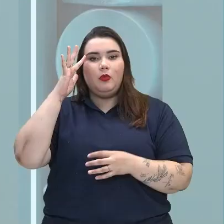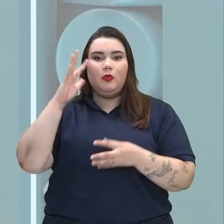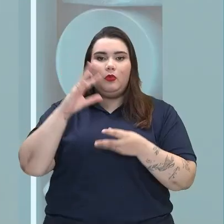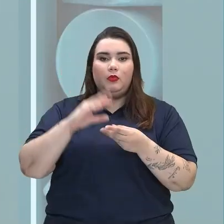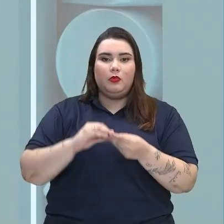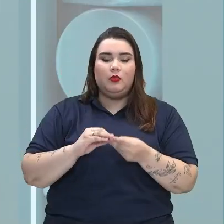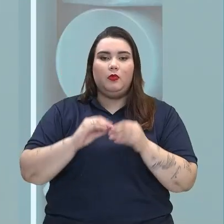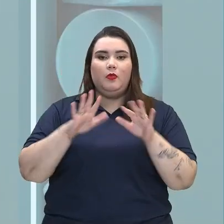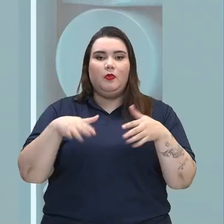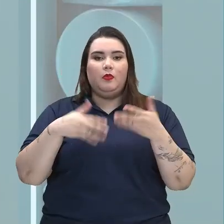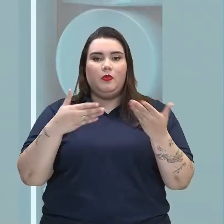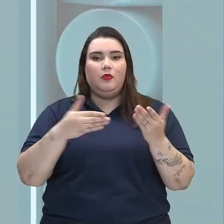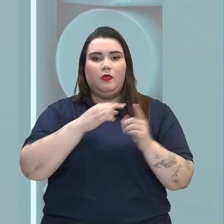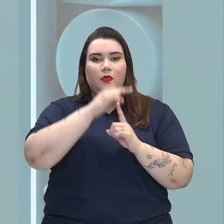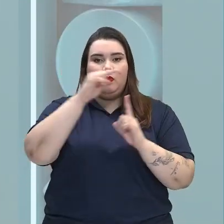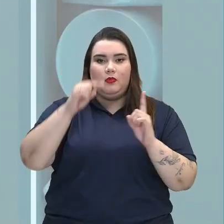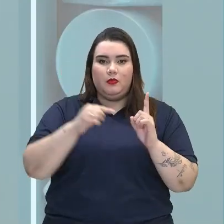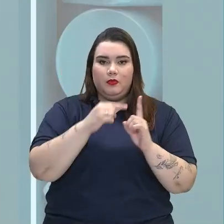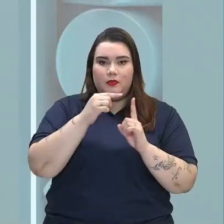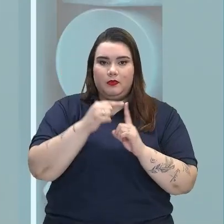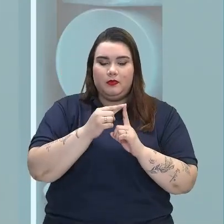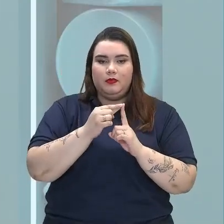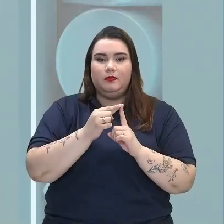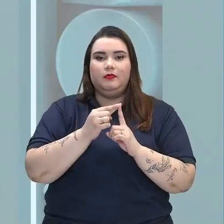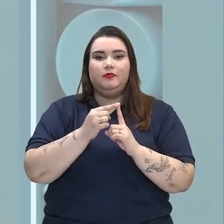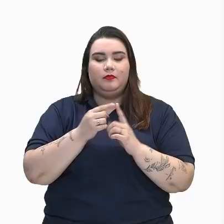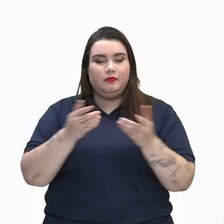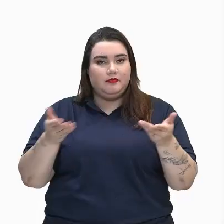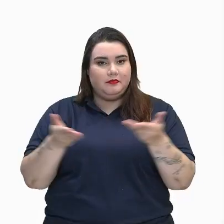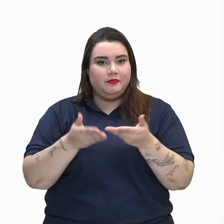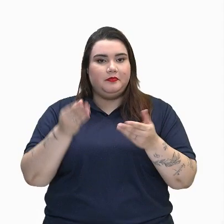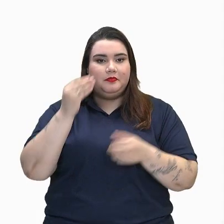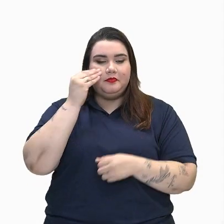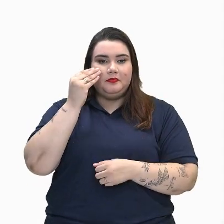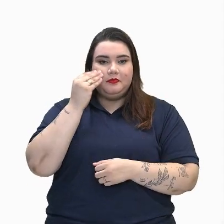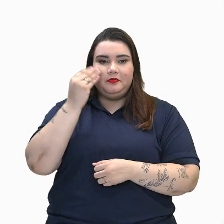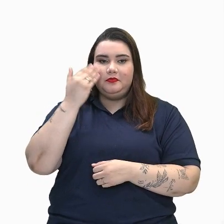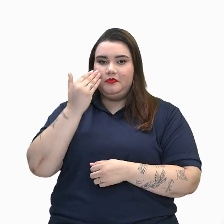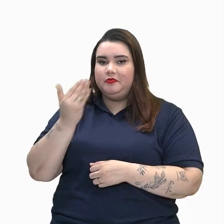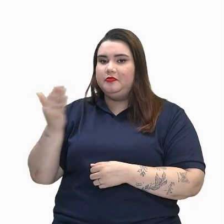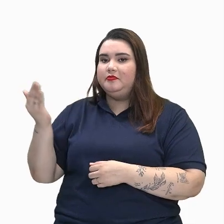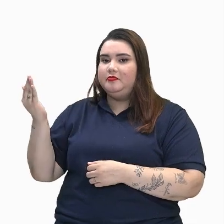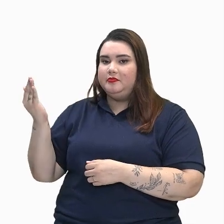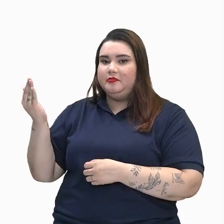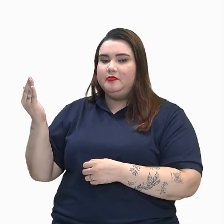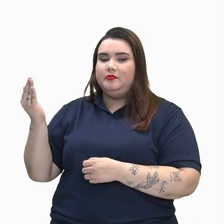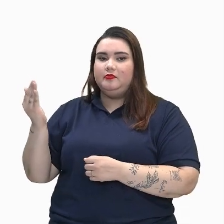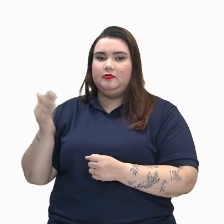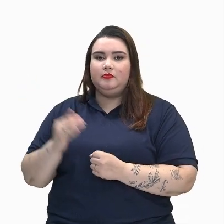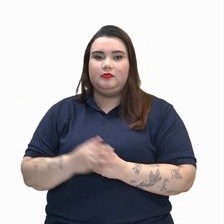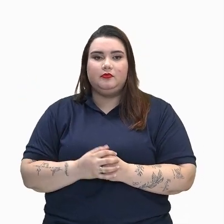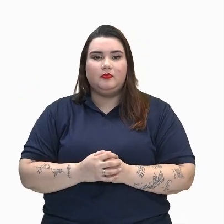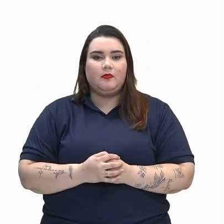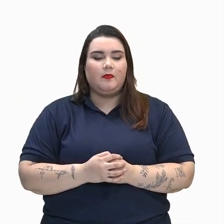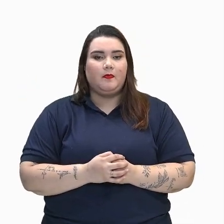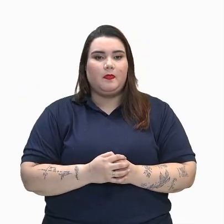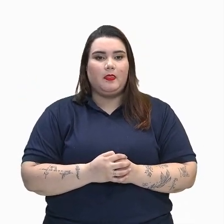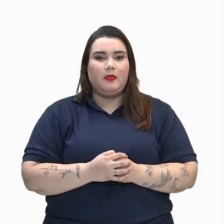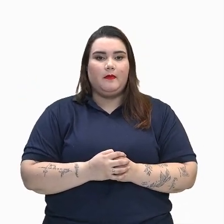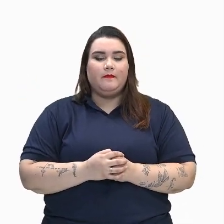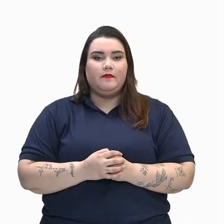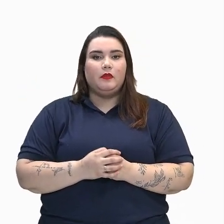os objetivos, né? Já informei alguns, mas vamos falar mais um pouco deles. Então,